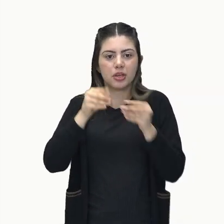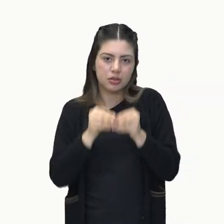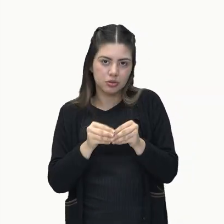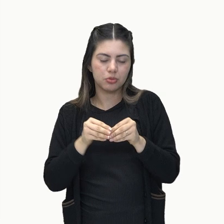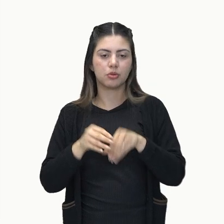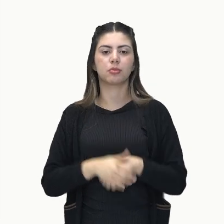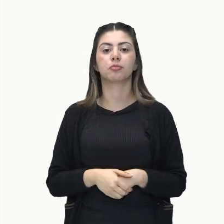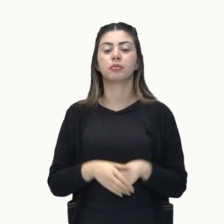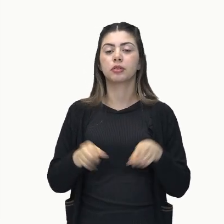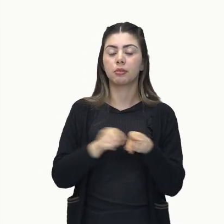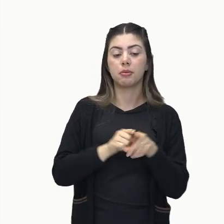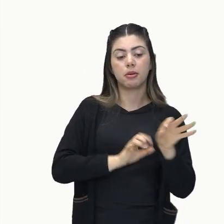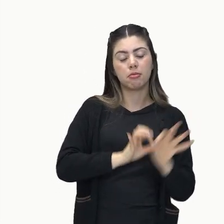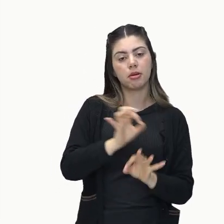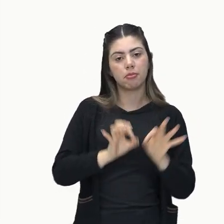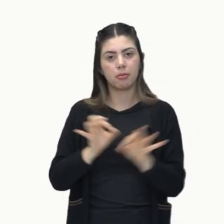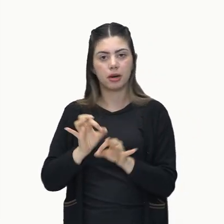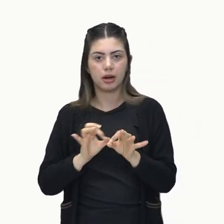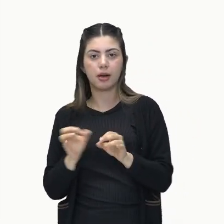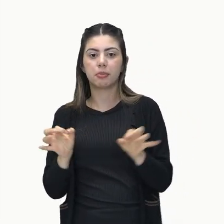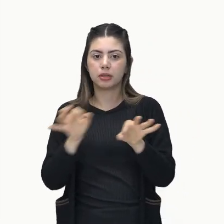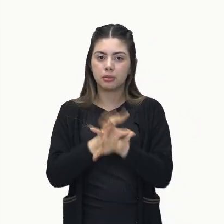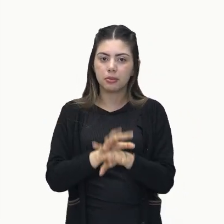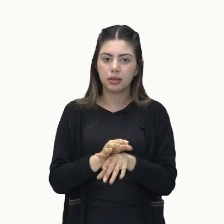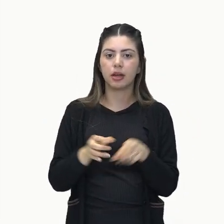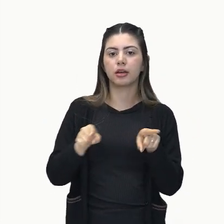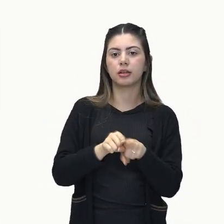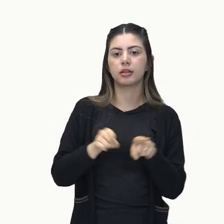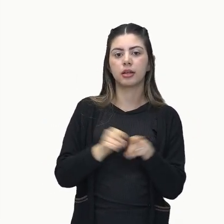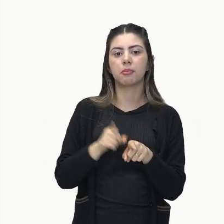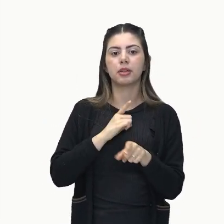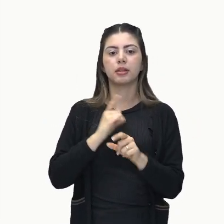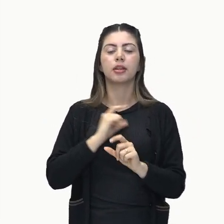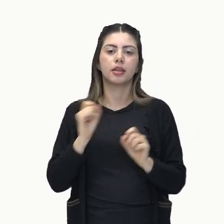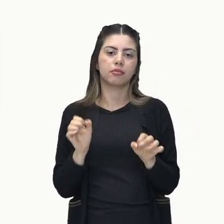preparar para o encerramento, vinheta rápida transitória para avisar que vai terminar